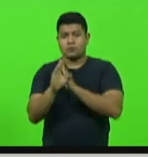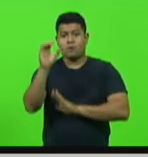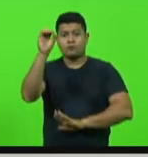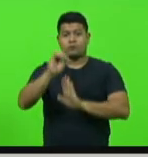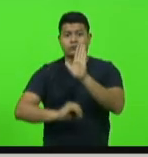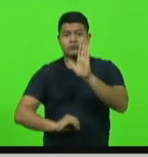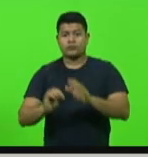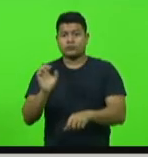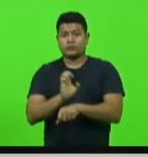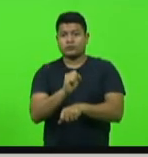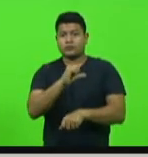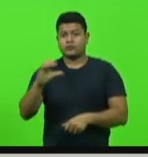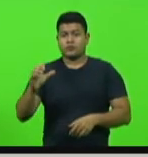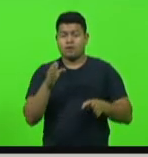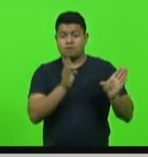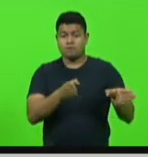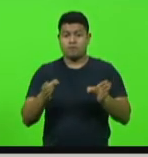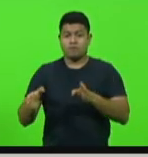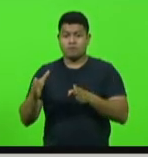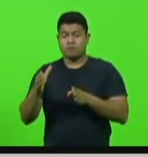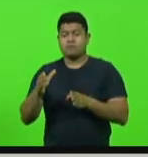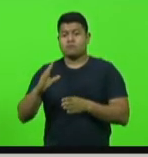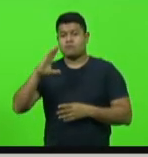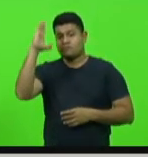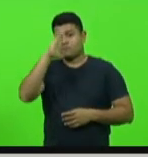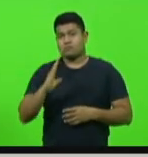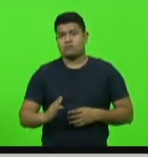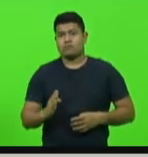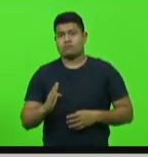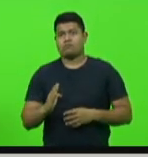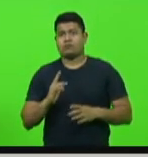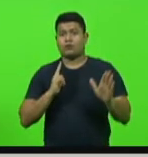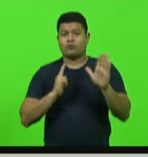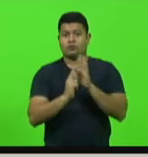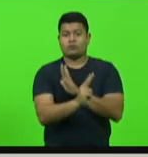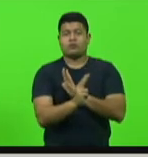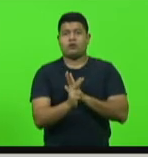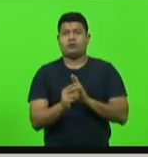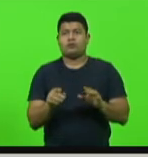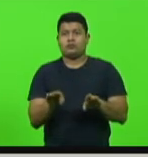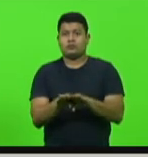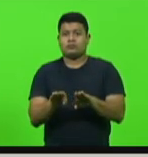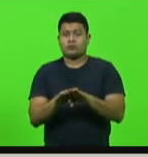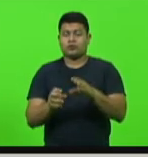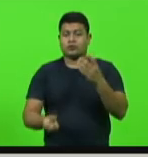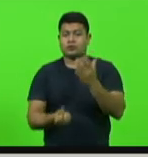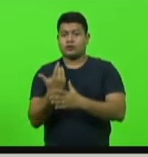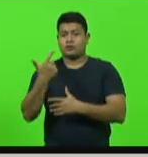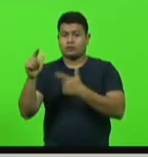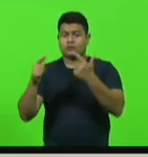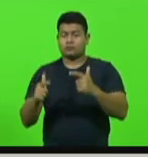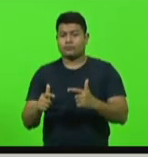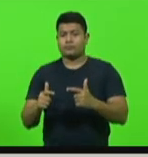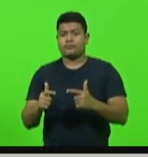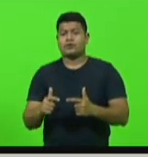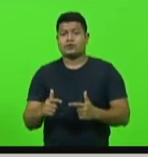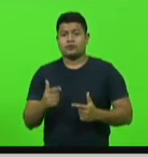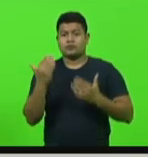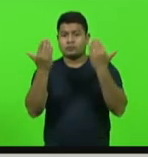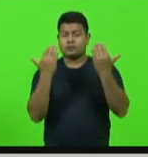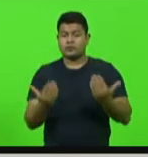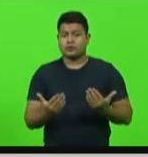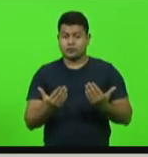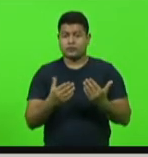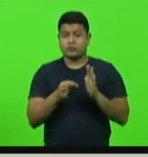à padronização nacional de nomenclatura e estabelece outras providências. Parecer da Comissão de Constituição e Justiça é